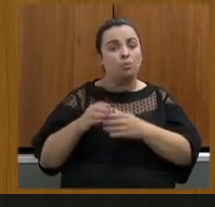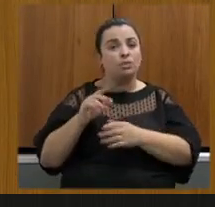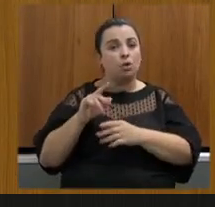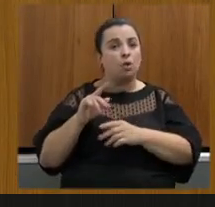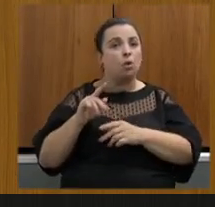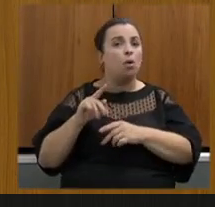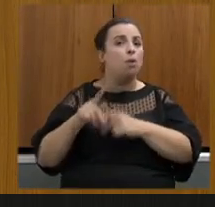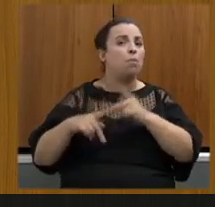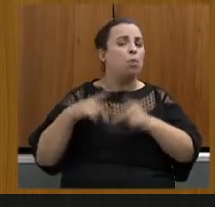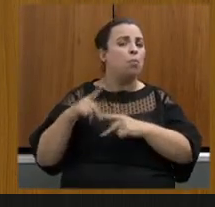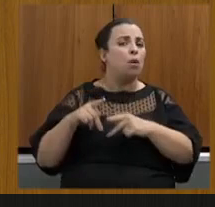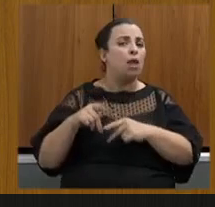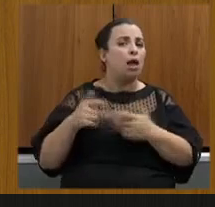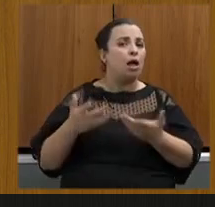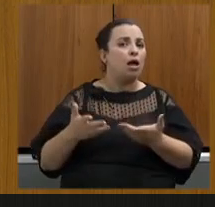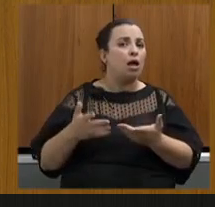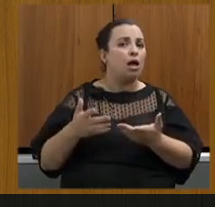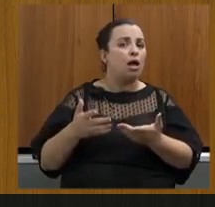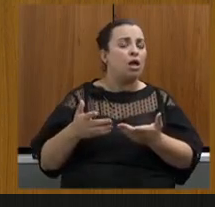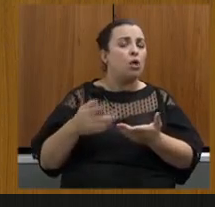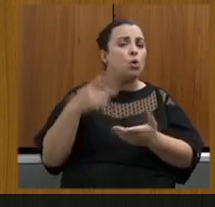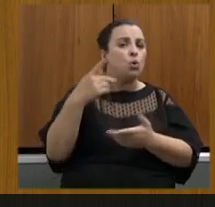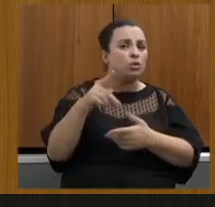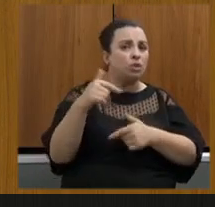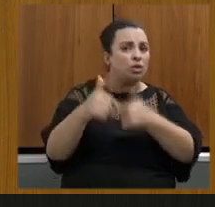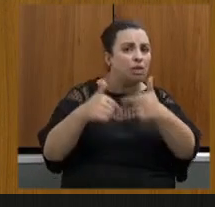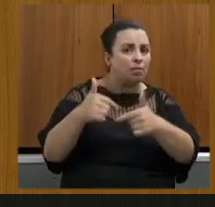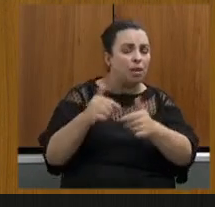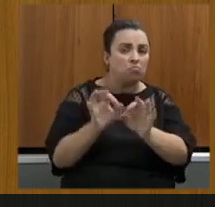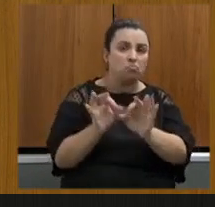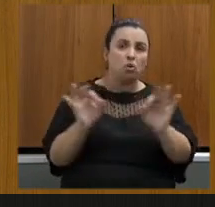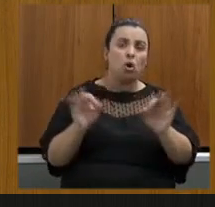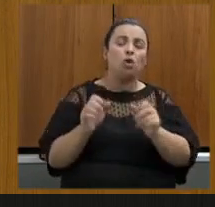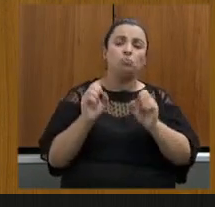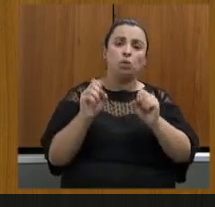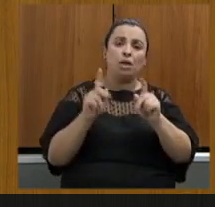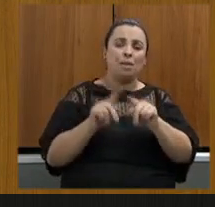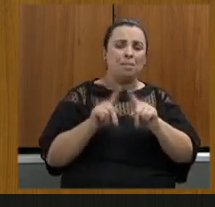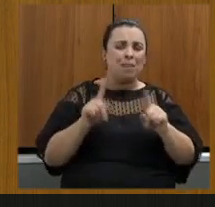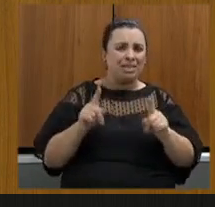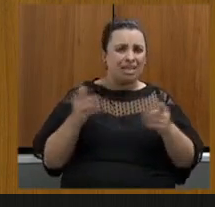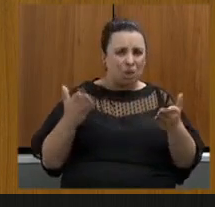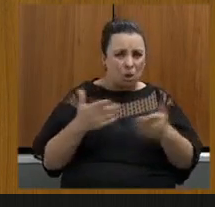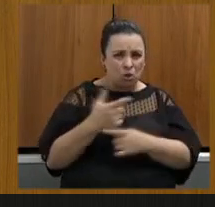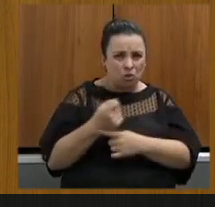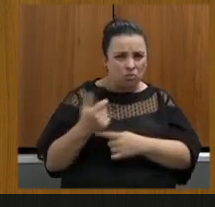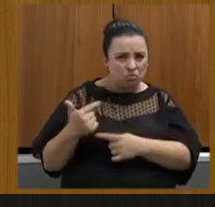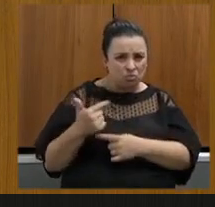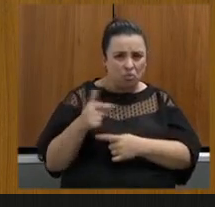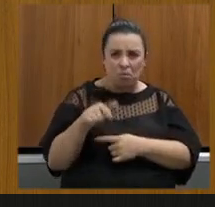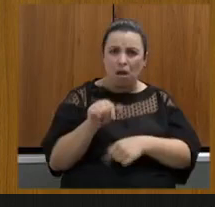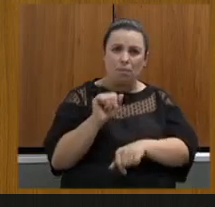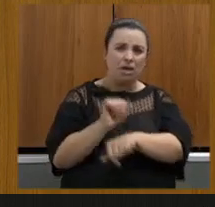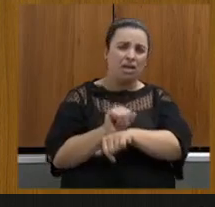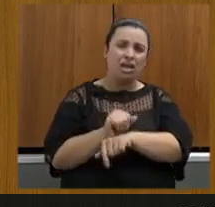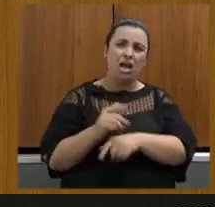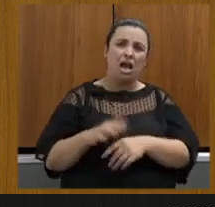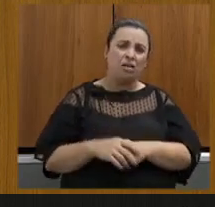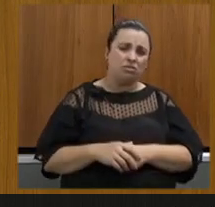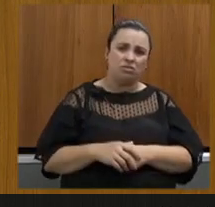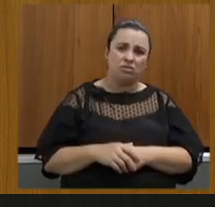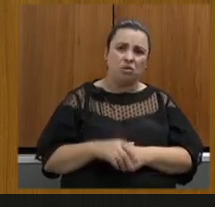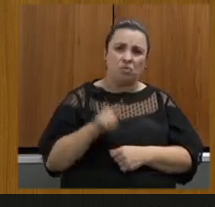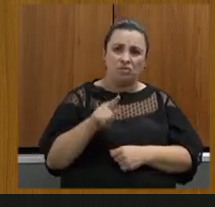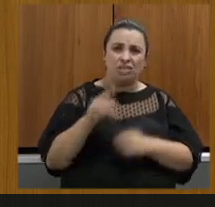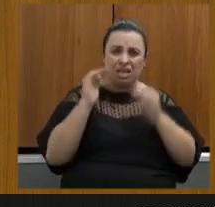esse ano está paralisada secretário vossa excelência não considere como o pimentas de um